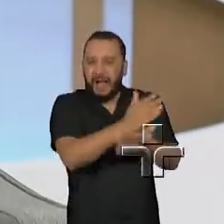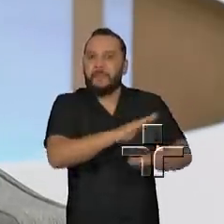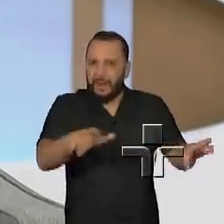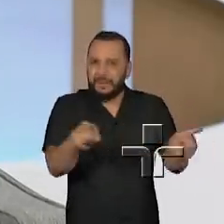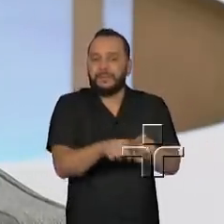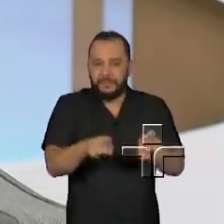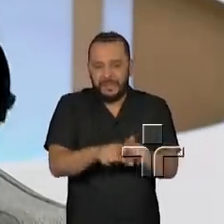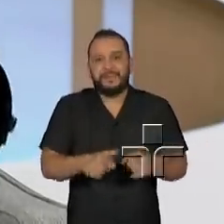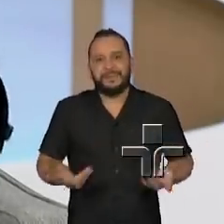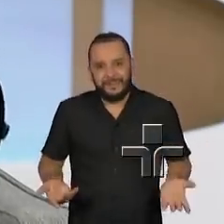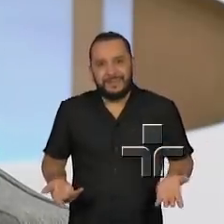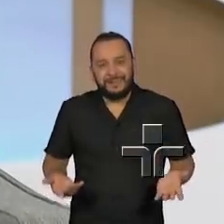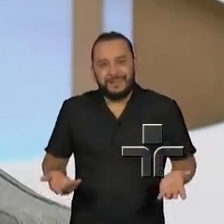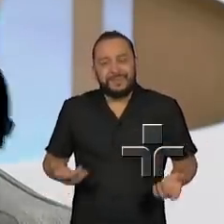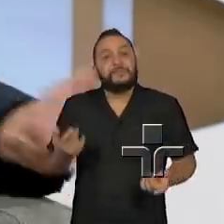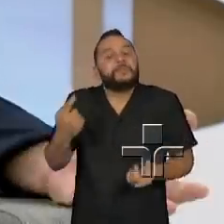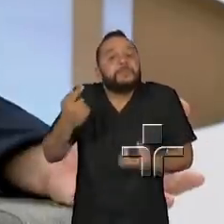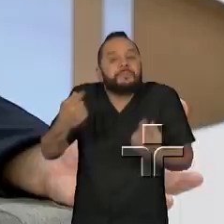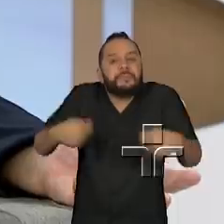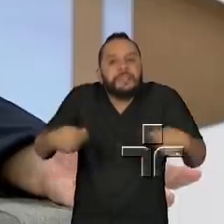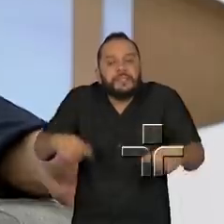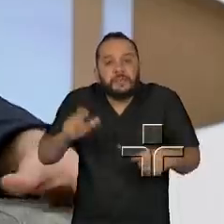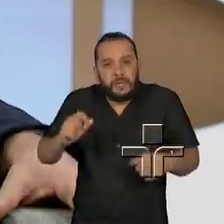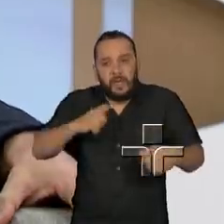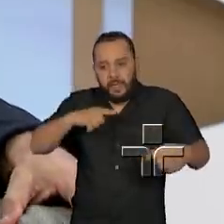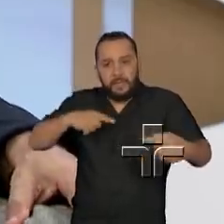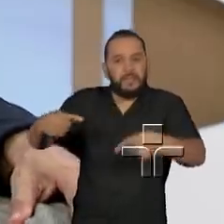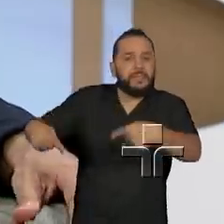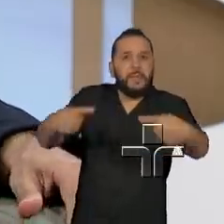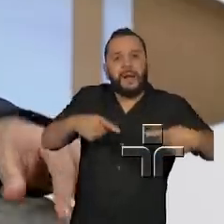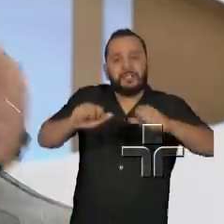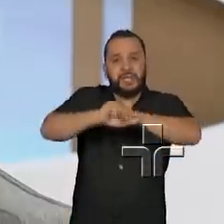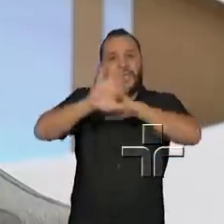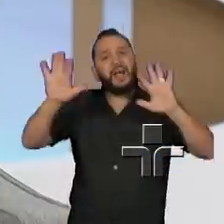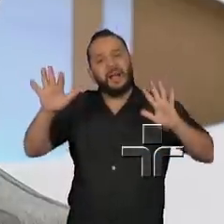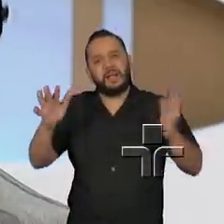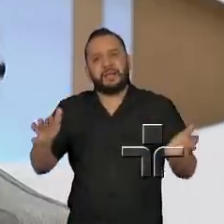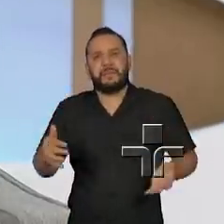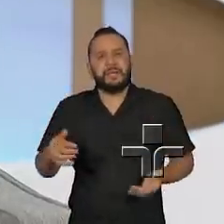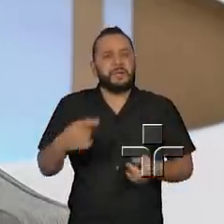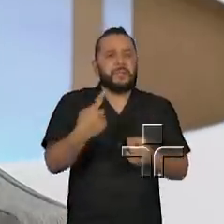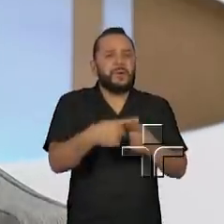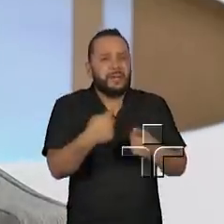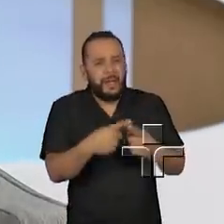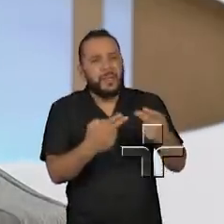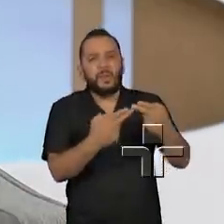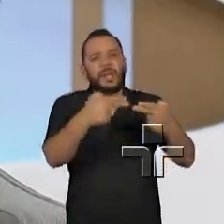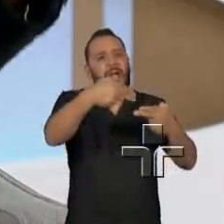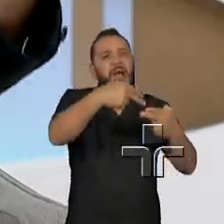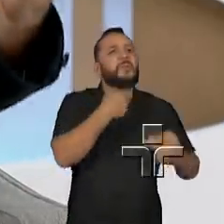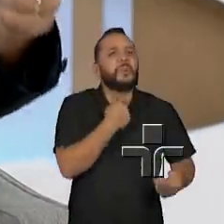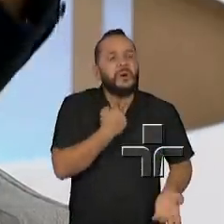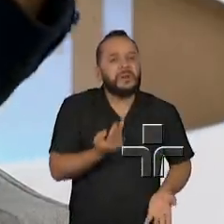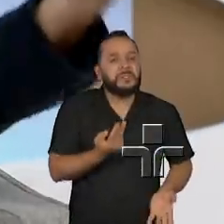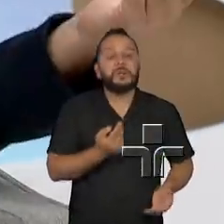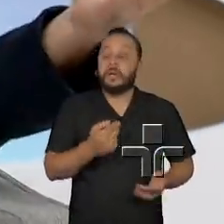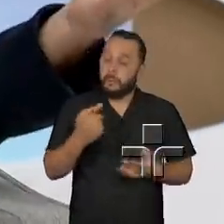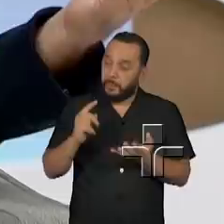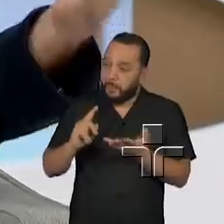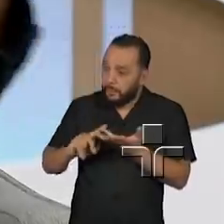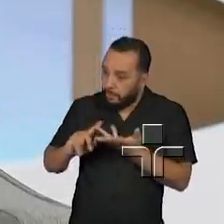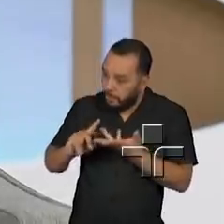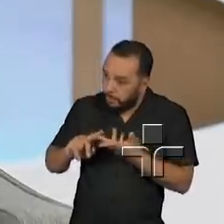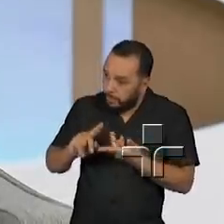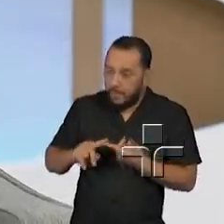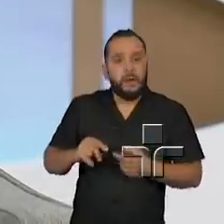precisa encontrar esse local em que é possível ter esse debate, em que a gente pode dizer, mas por que não nuclear? Ah, por causa disso. E por que não hidrelétrica? Ah, por causa